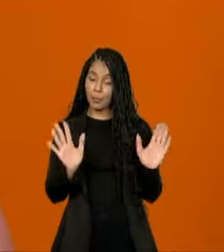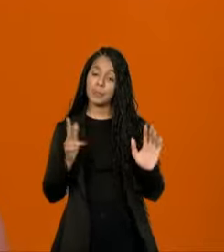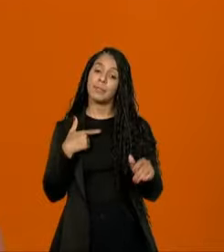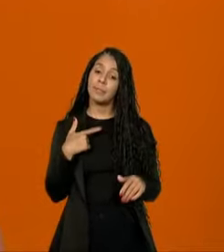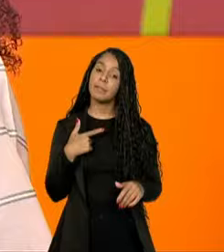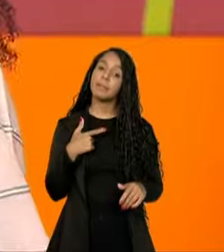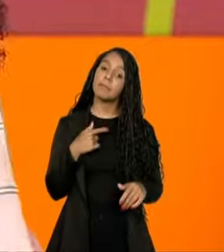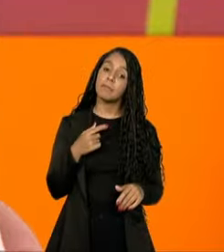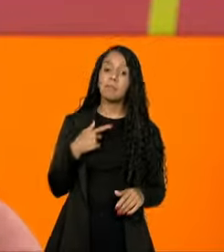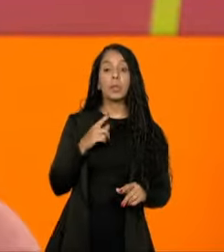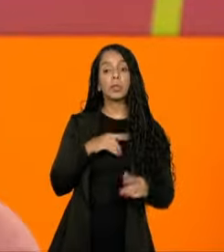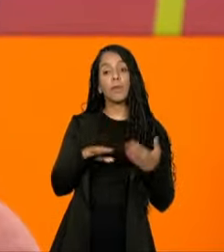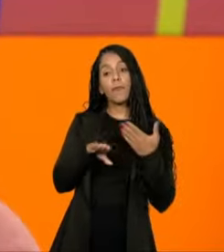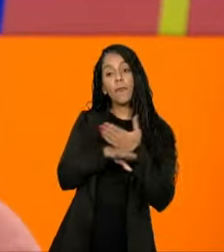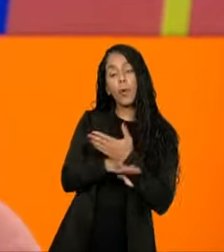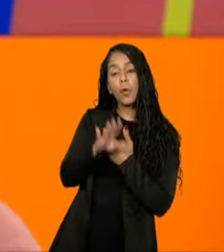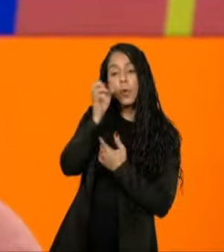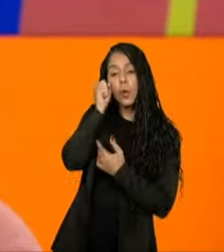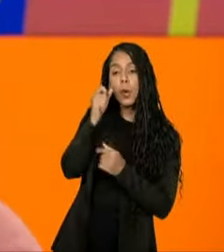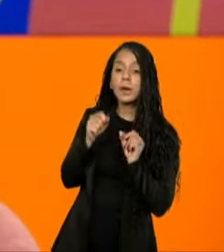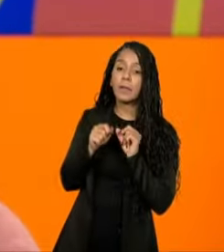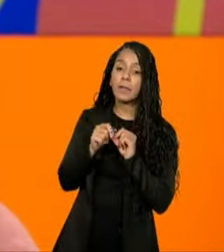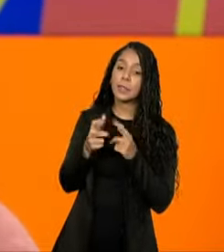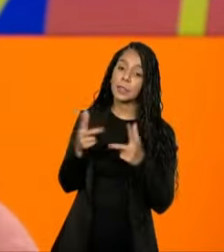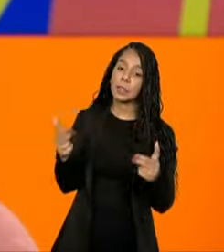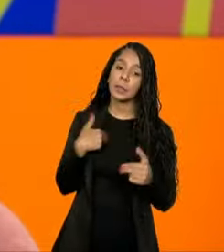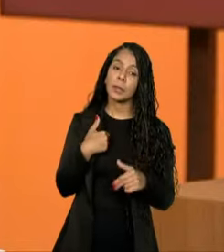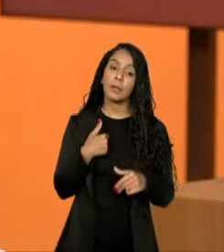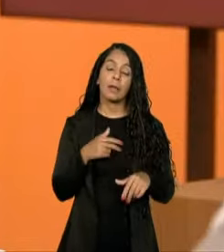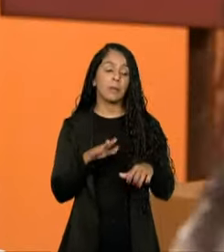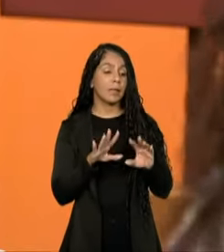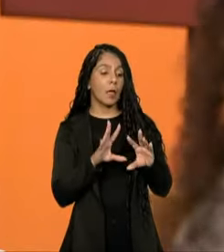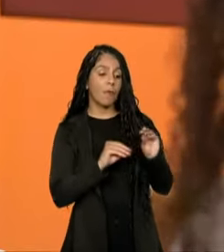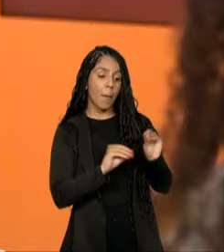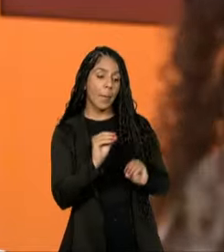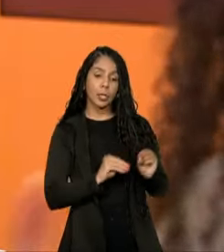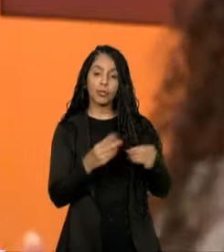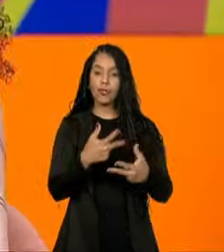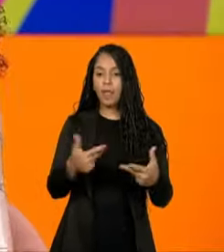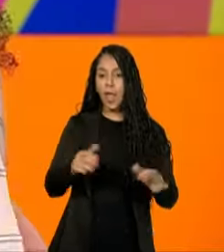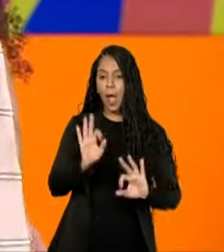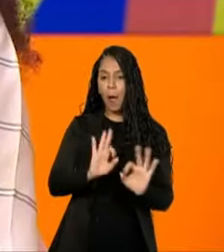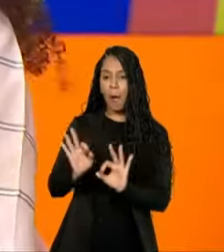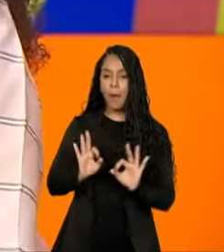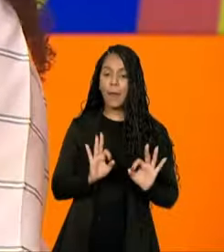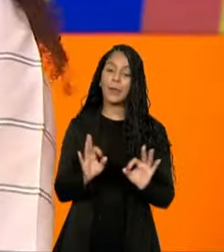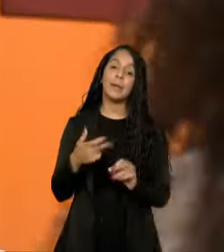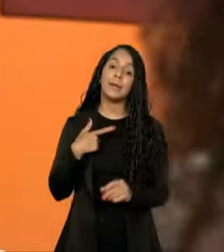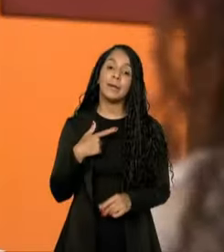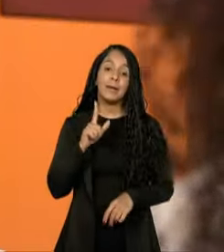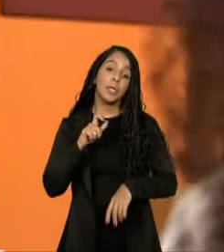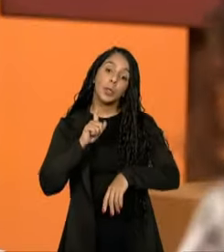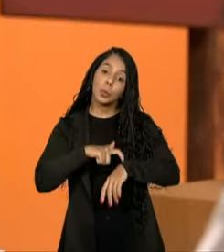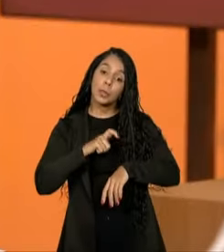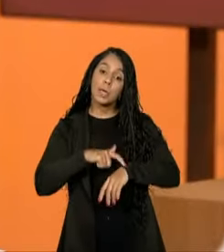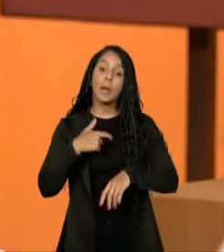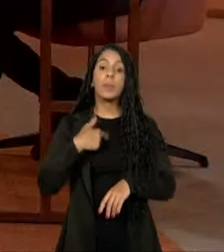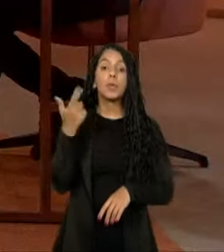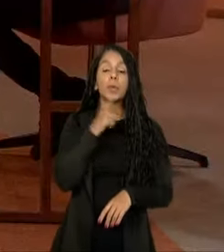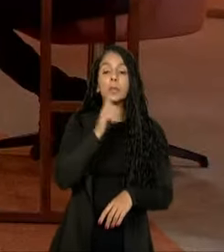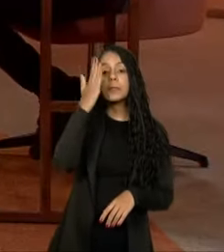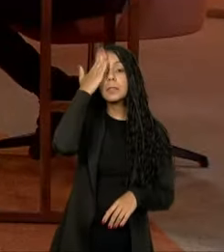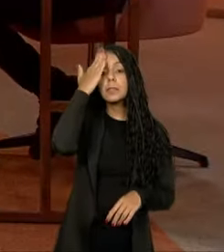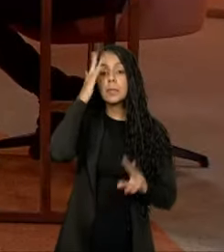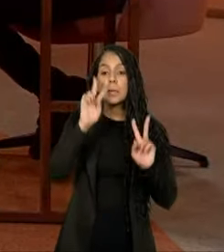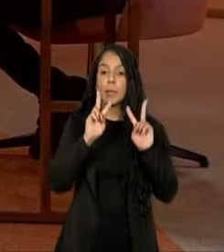eu apareço no quarto enquanto ela está fazendo uma coisa, eu vou mexer na gaveta daqui, dela, mãe. Eu vou fazer alguma coisa. E ali é um tempinho onde eu consigo saber dela,